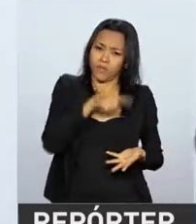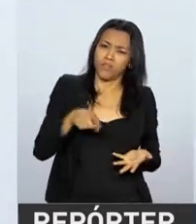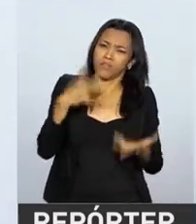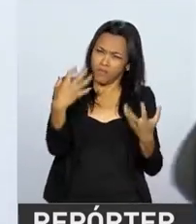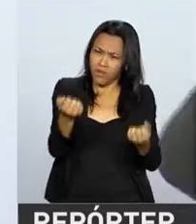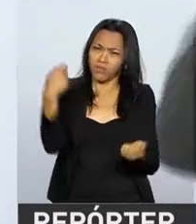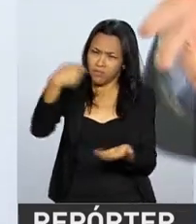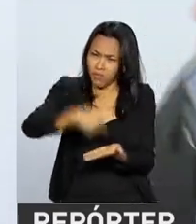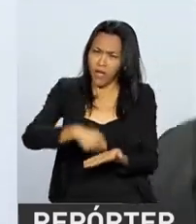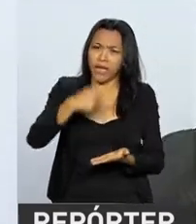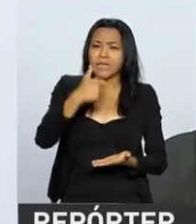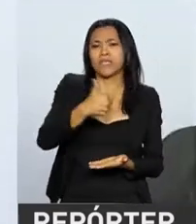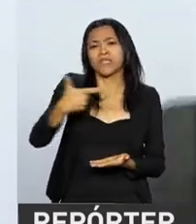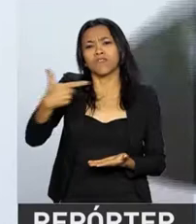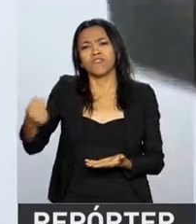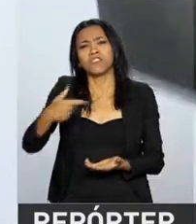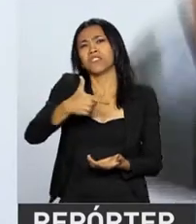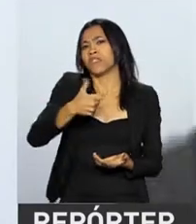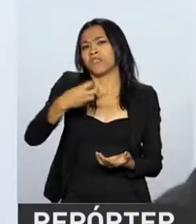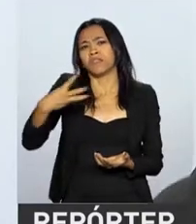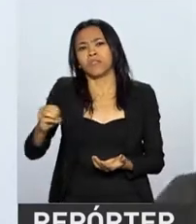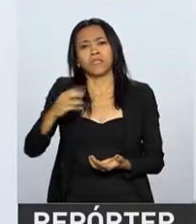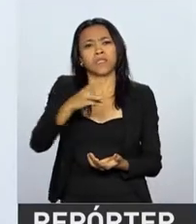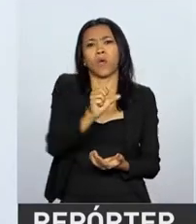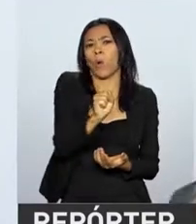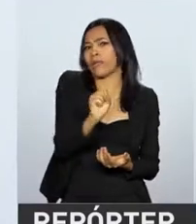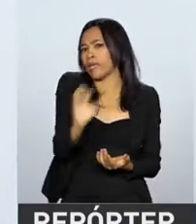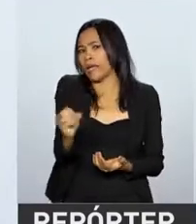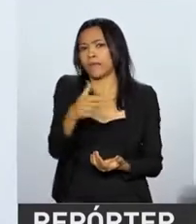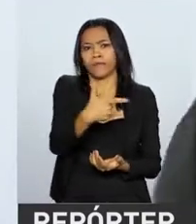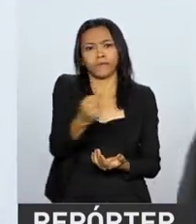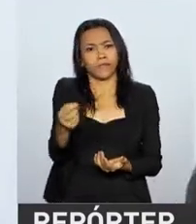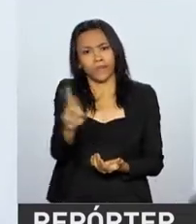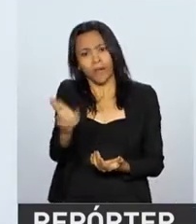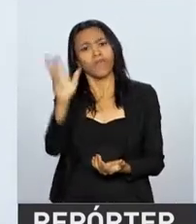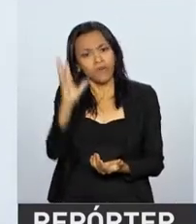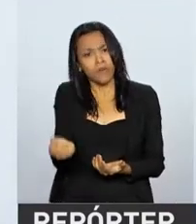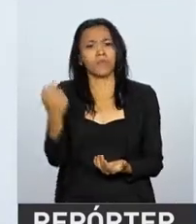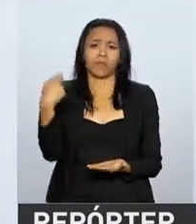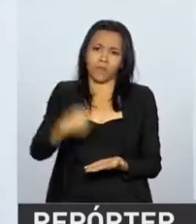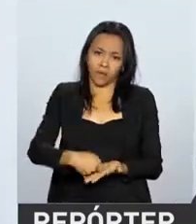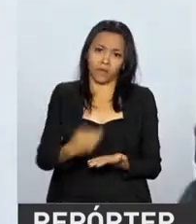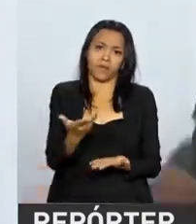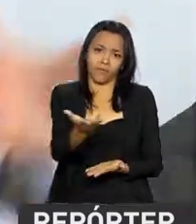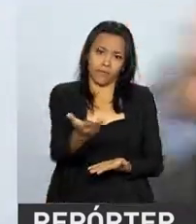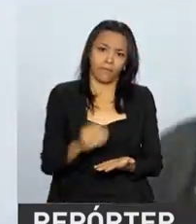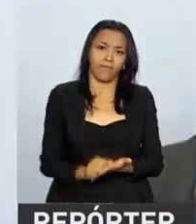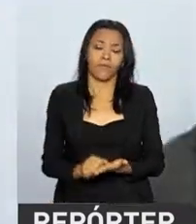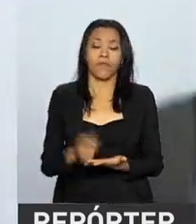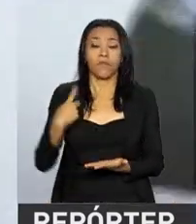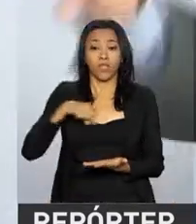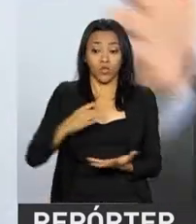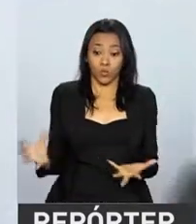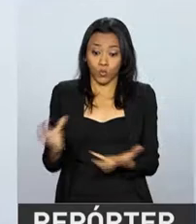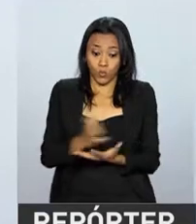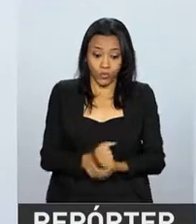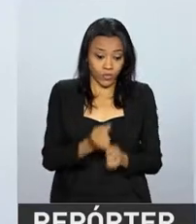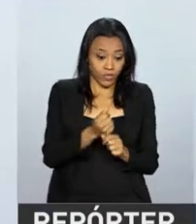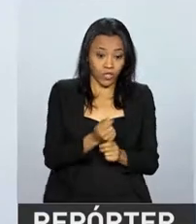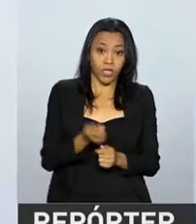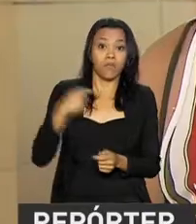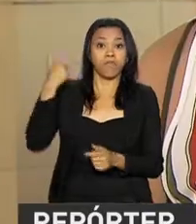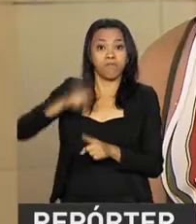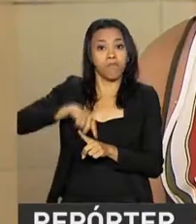pagar os 120 e 130 110 80 200 reais nós vamos pagar a gente juntar esse dinheiro e construir